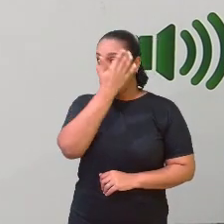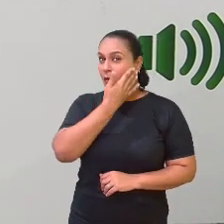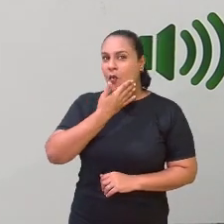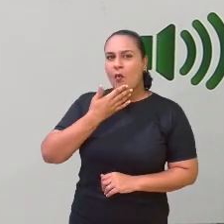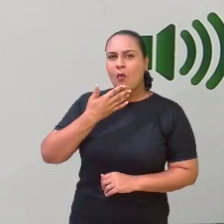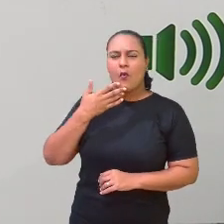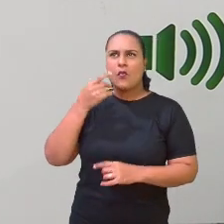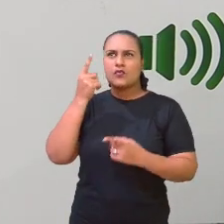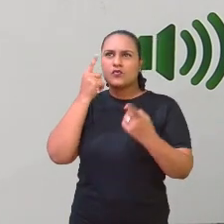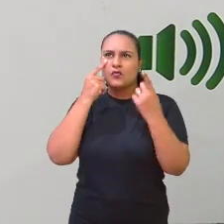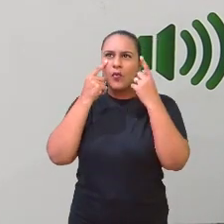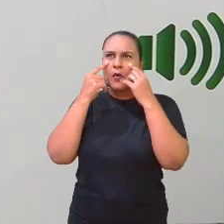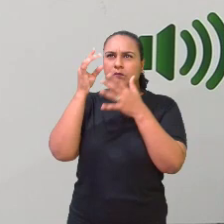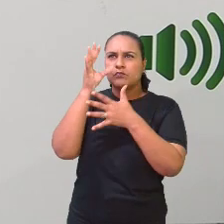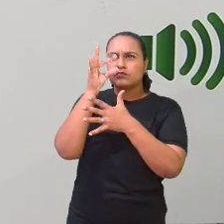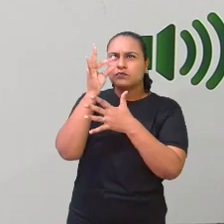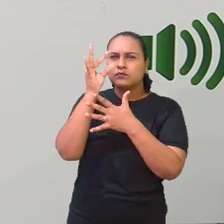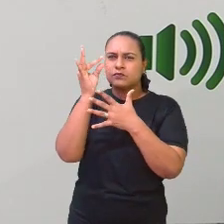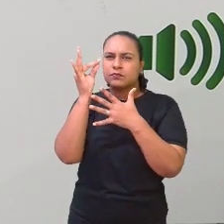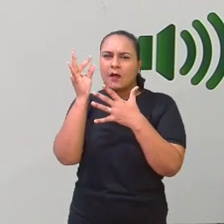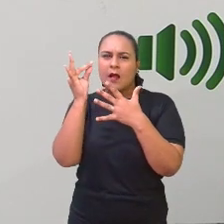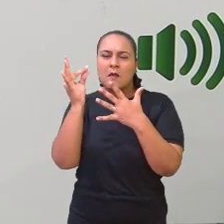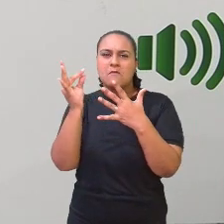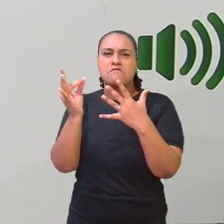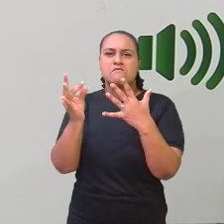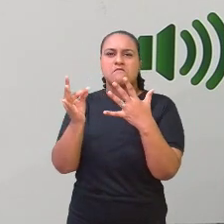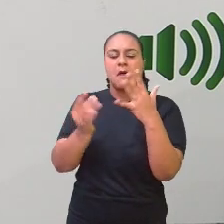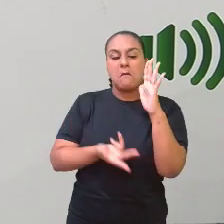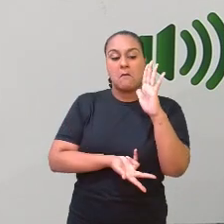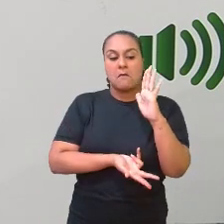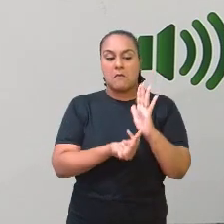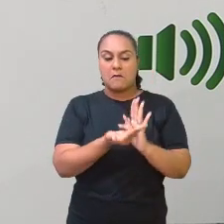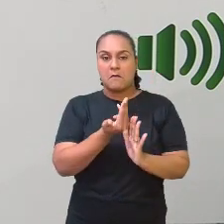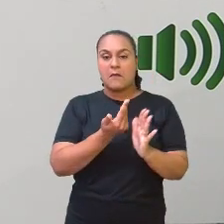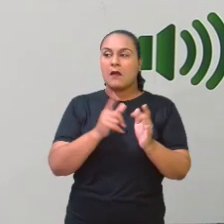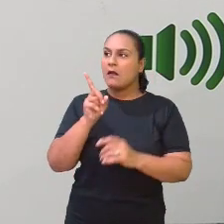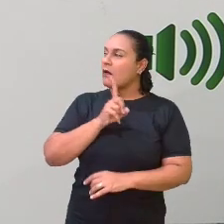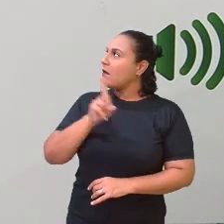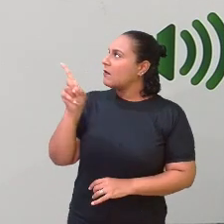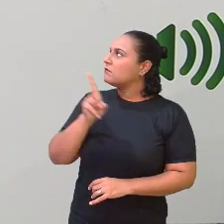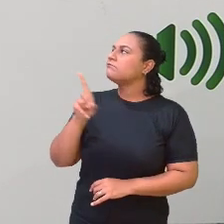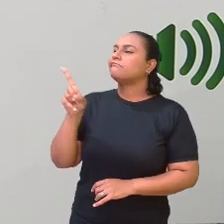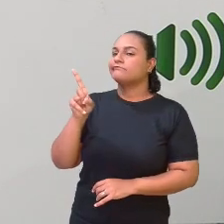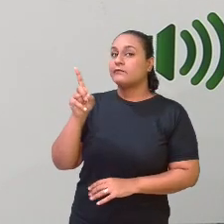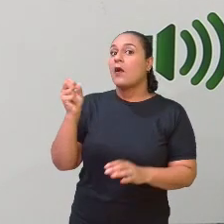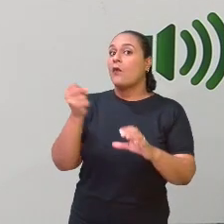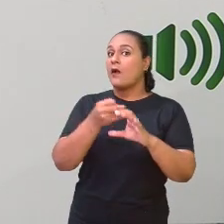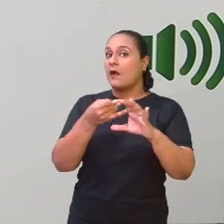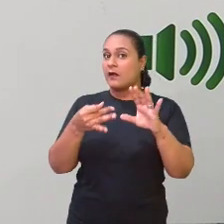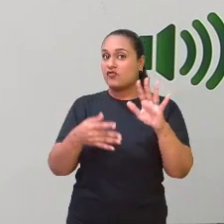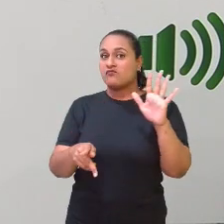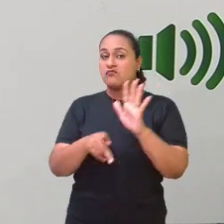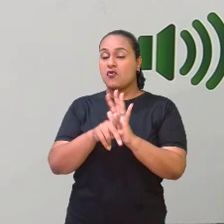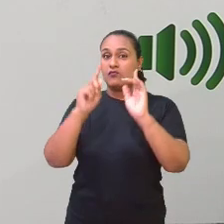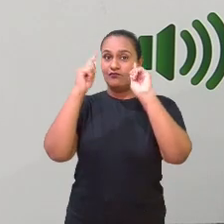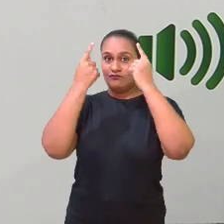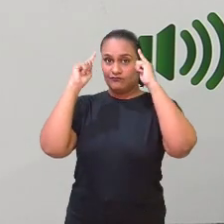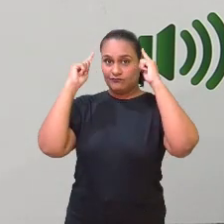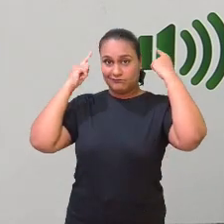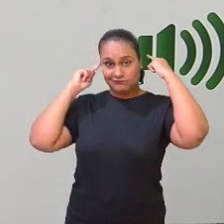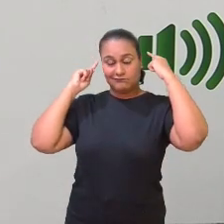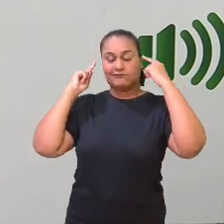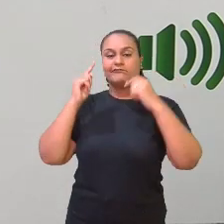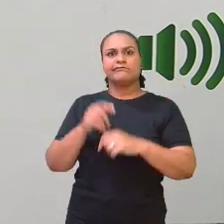dos olhos. Então, tudo bastante detalhado. Isso era uma característica da Grécia, né? Bem